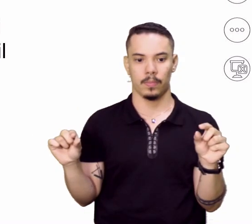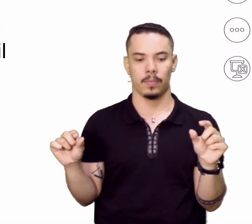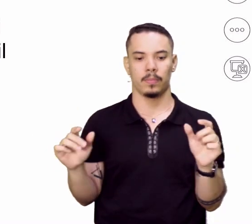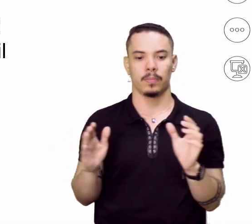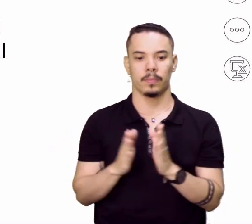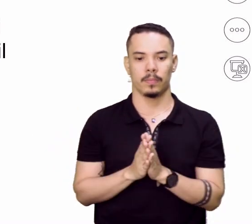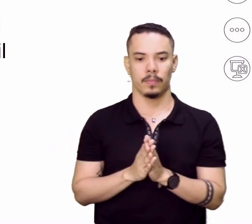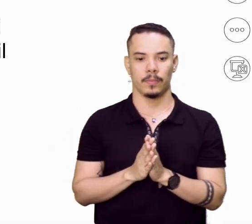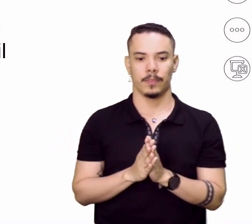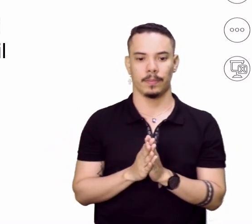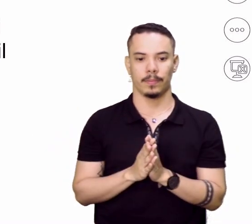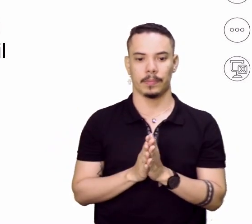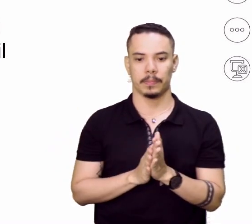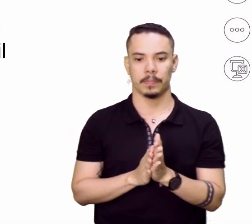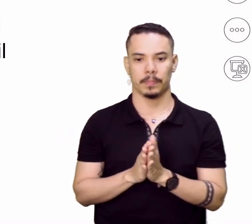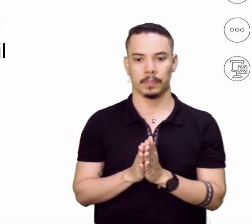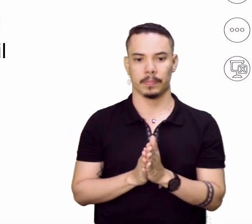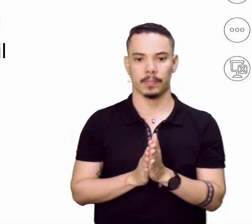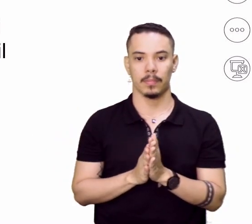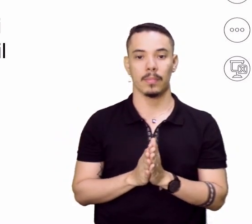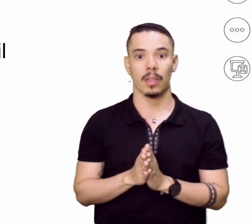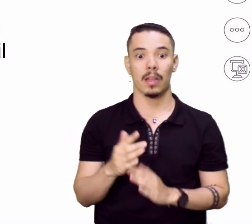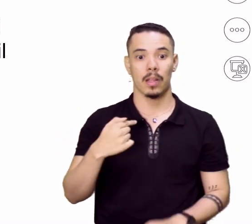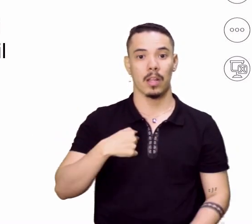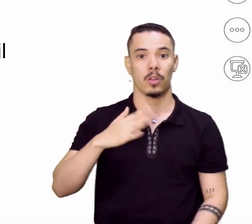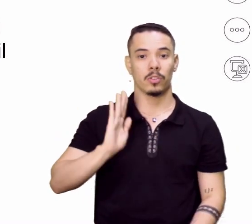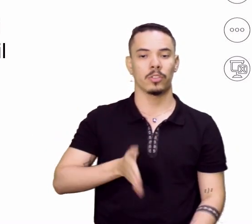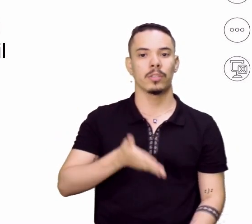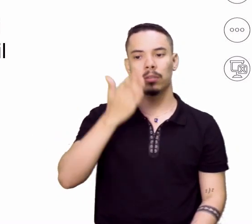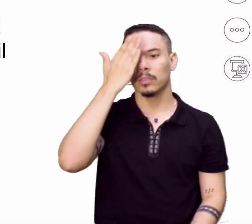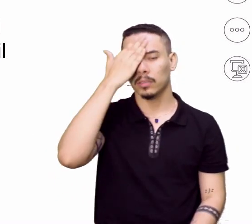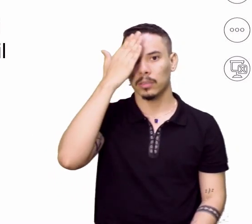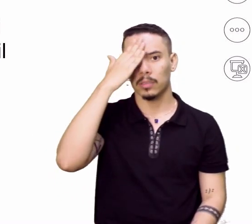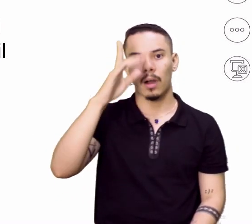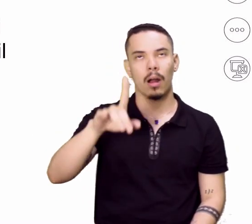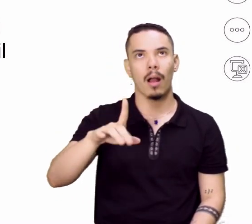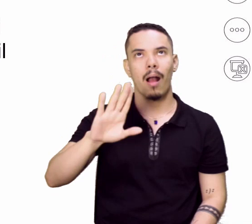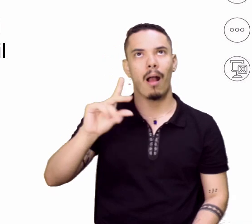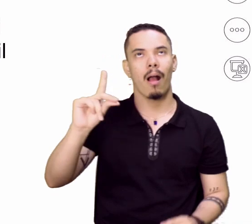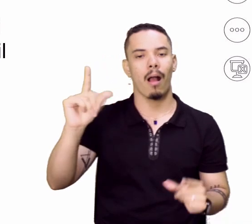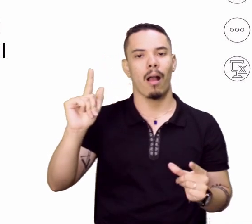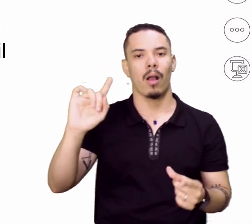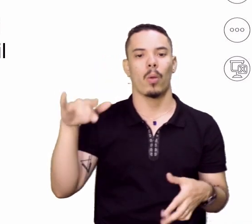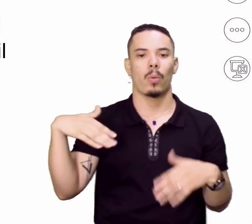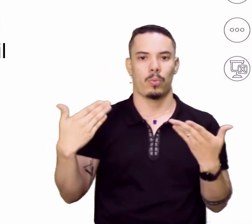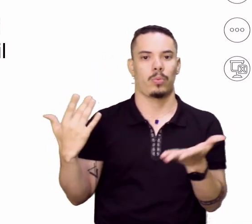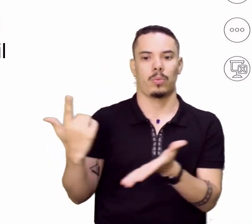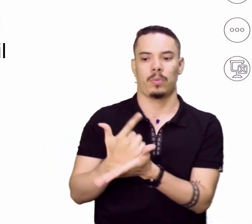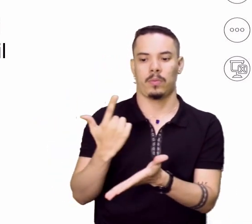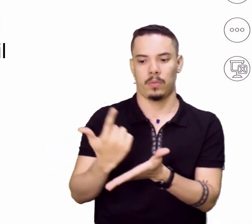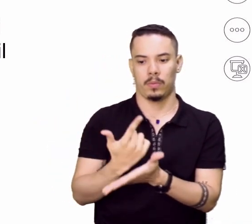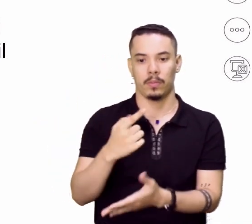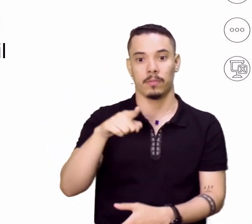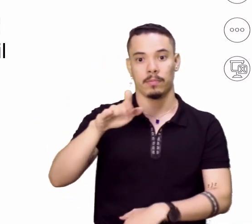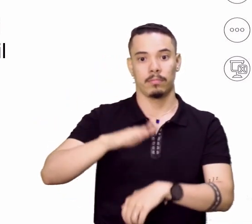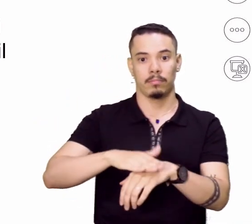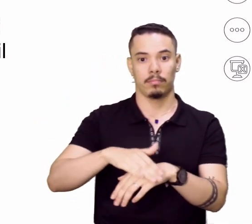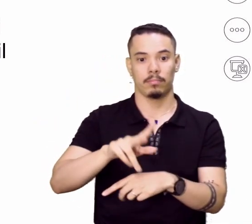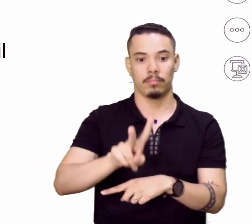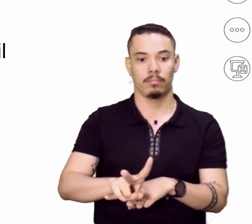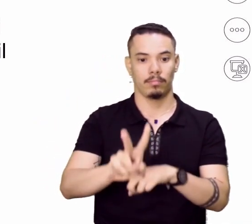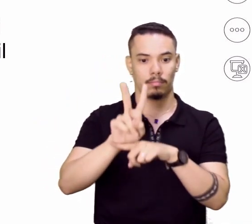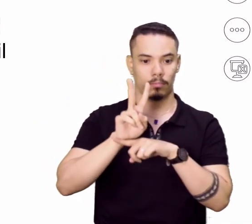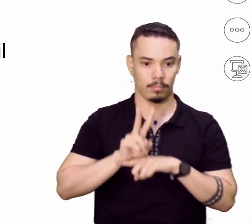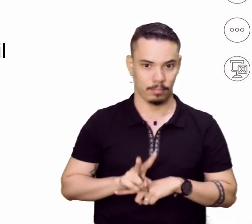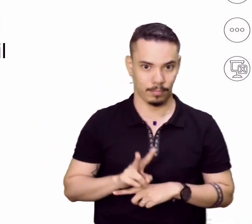define clause aqui, eu já vou ter uma ideia de que livro é, do qual você me emprestou.